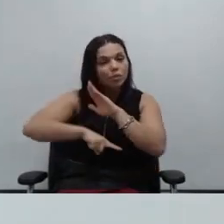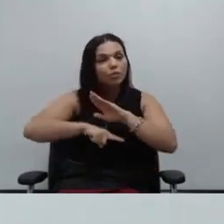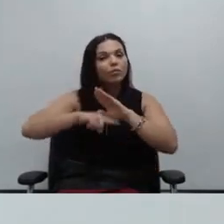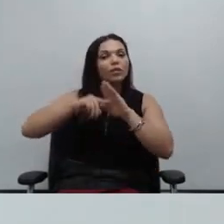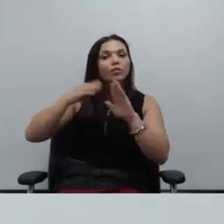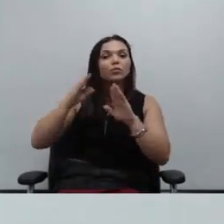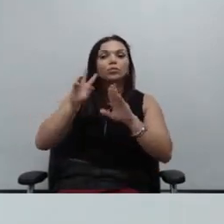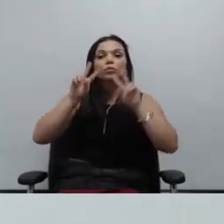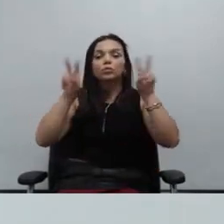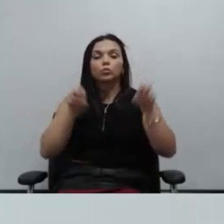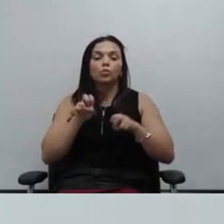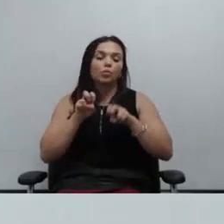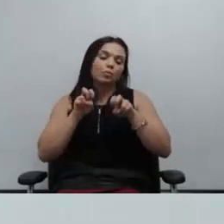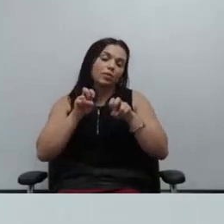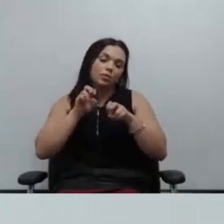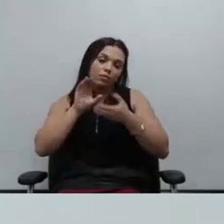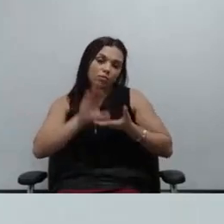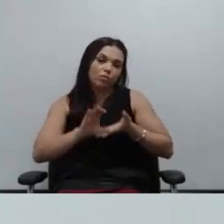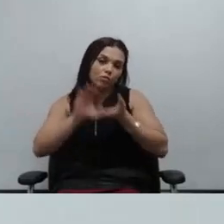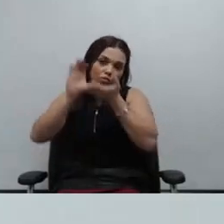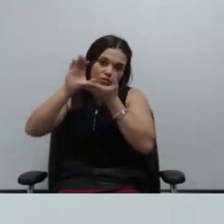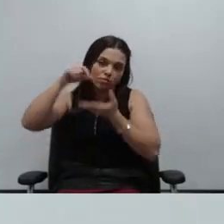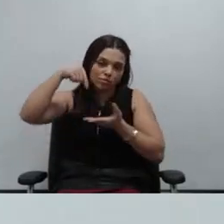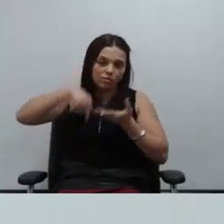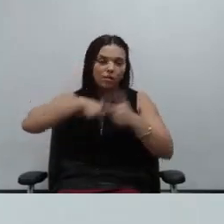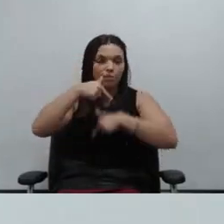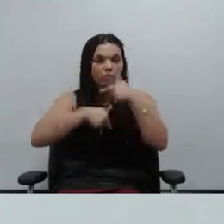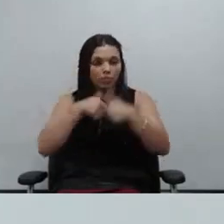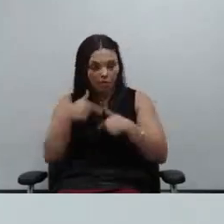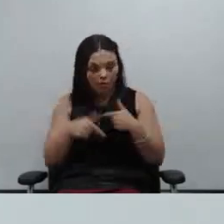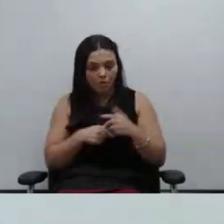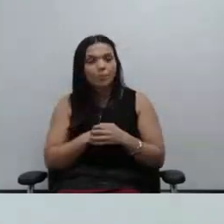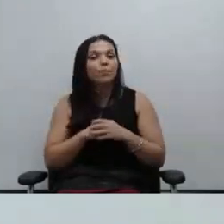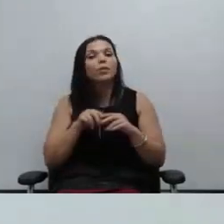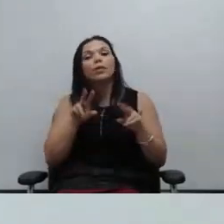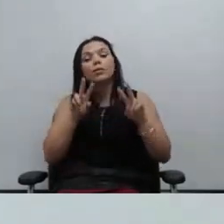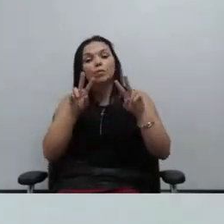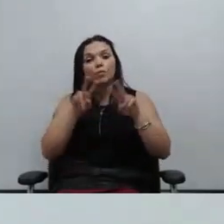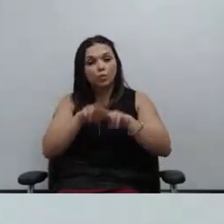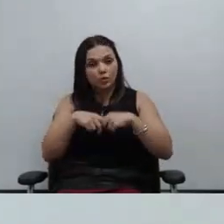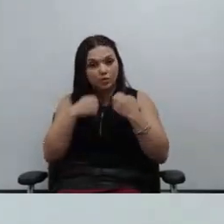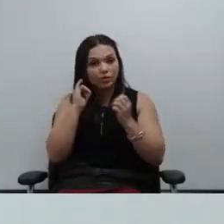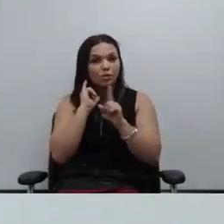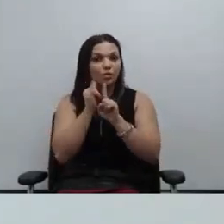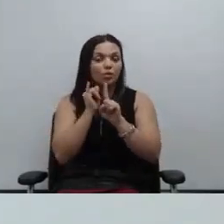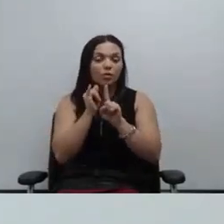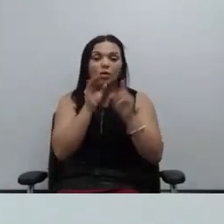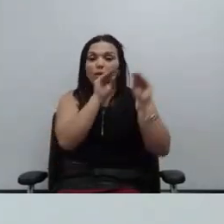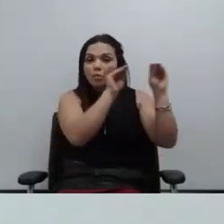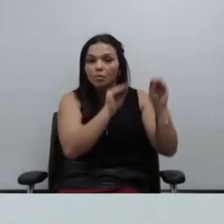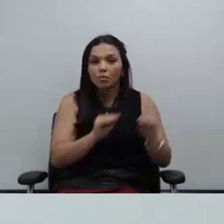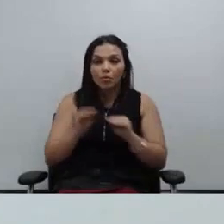Superior sobre o tema. Às folhas 304/305, a conselheira relatora apresentou voto pela prorrogação do prazo